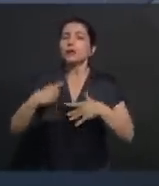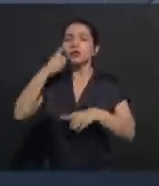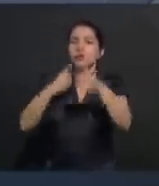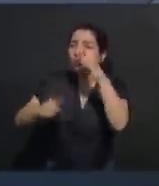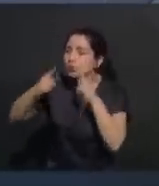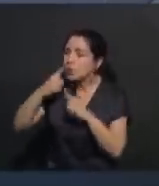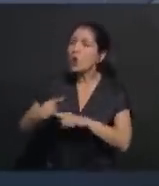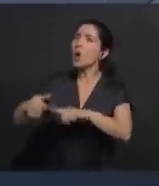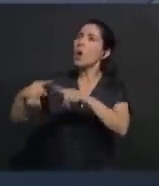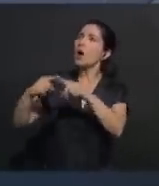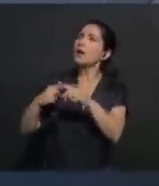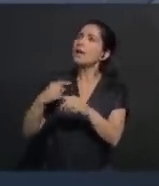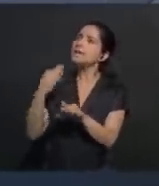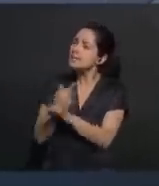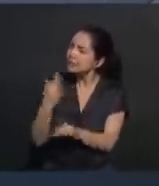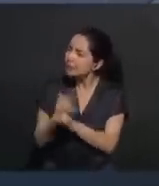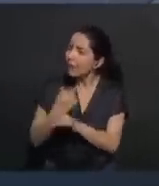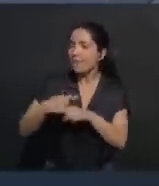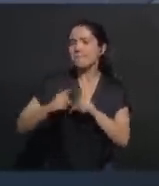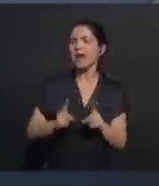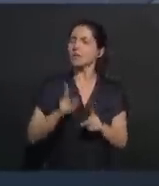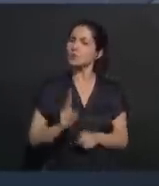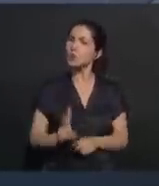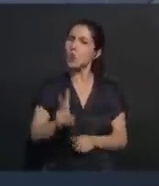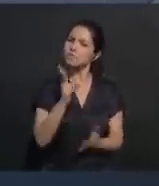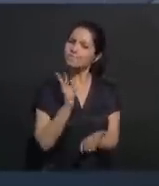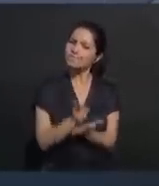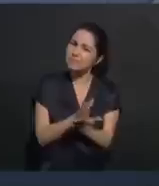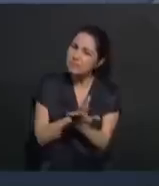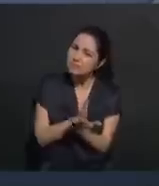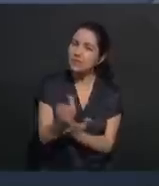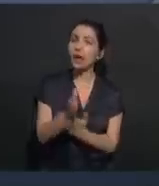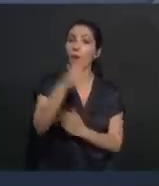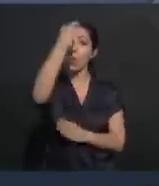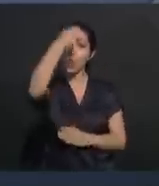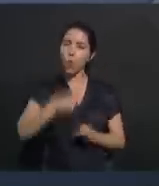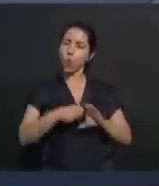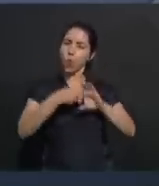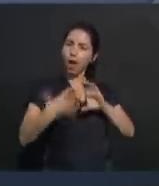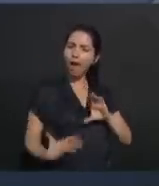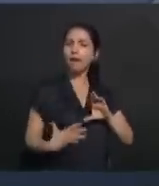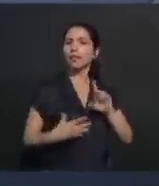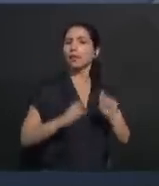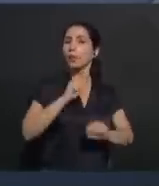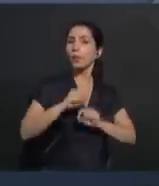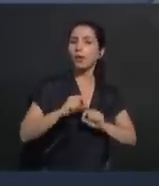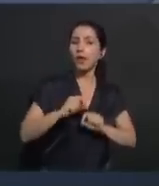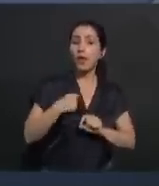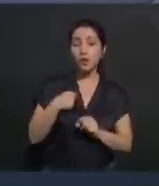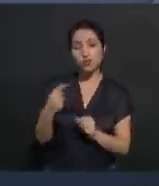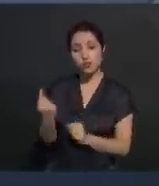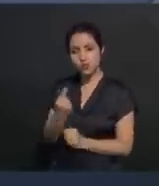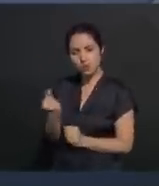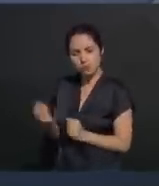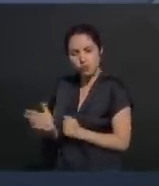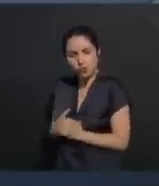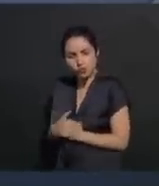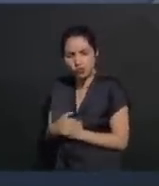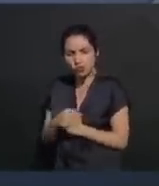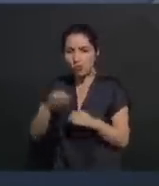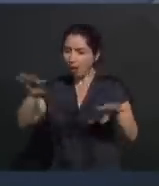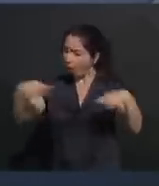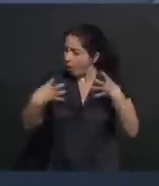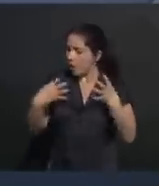mas continua com o mesmo caráter. O que é caráter? É aquilo que você é quando ninguém está olhando. O que você é quando ninguém está